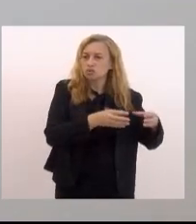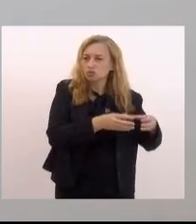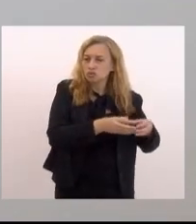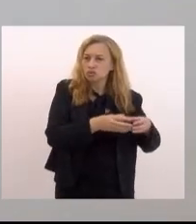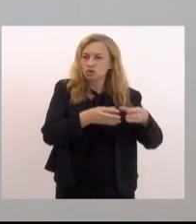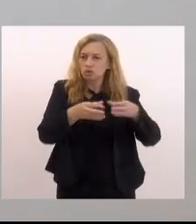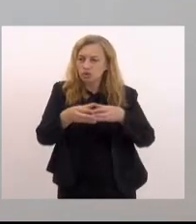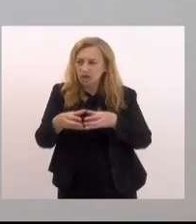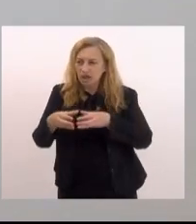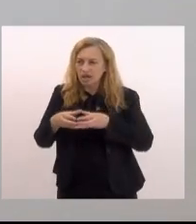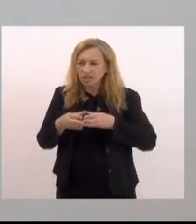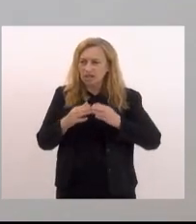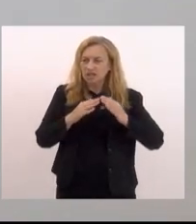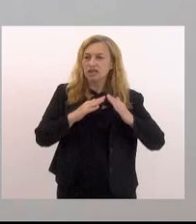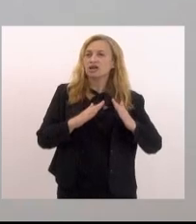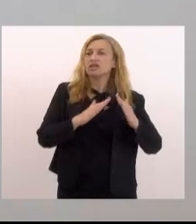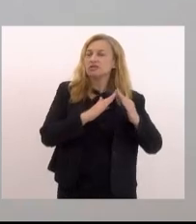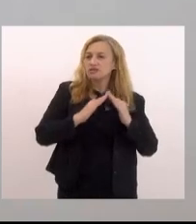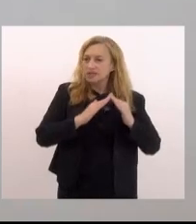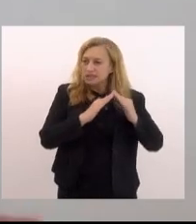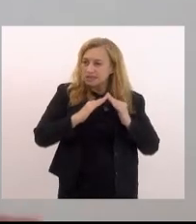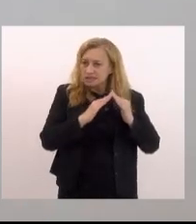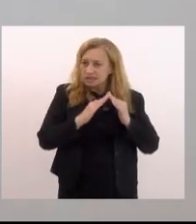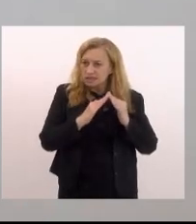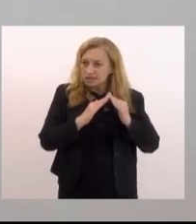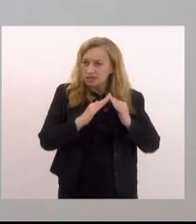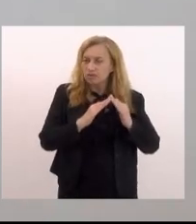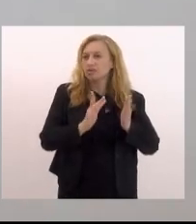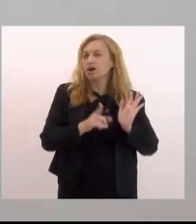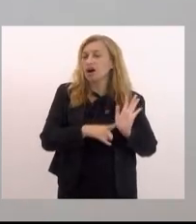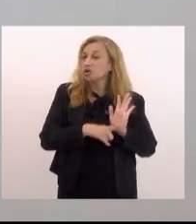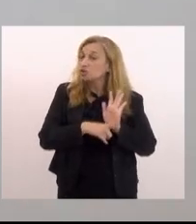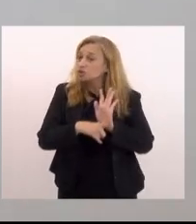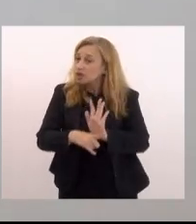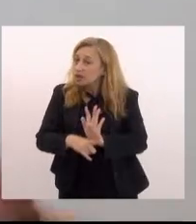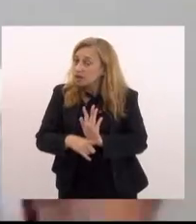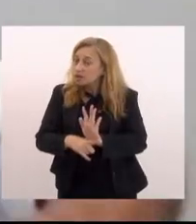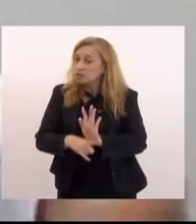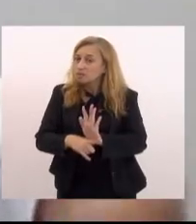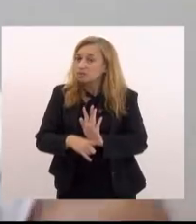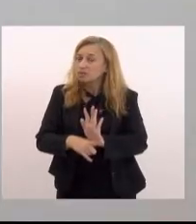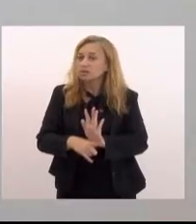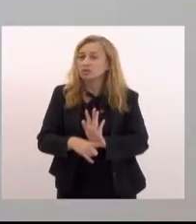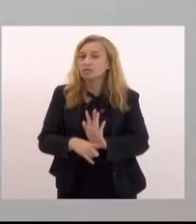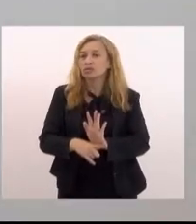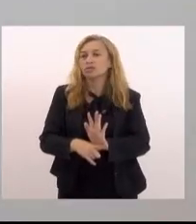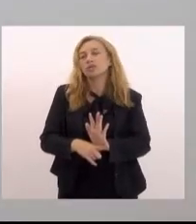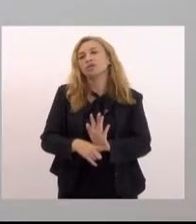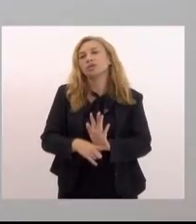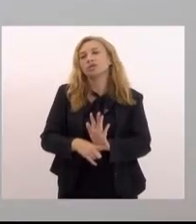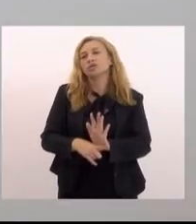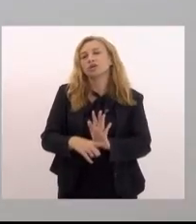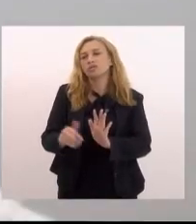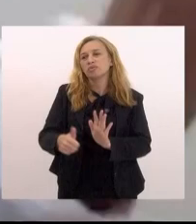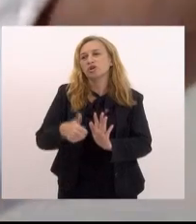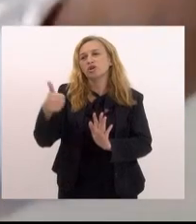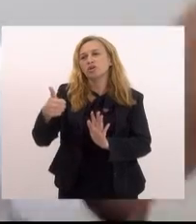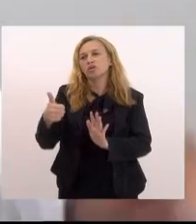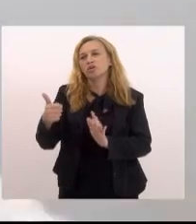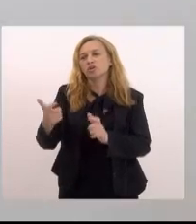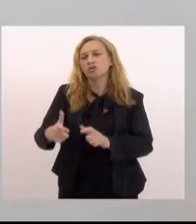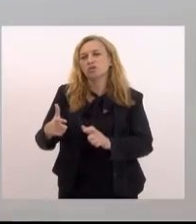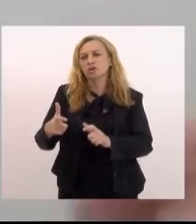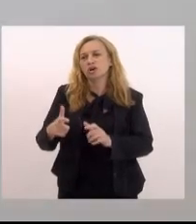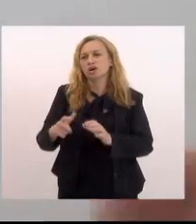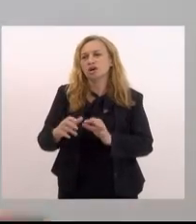essas regiões, essas cidades, elas contribuirão para que se dê essa ocupação ao longo